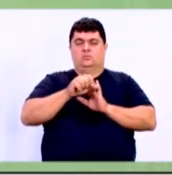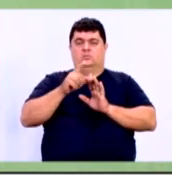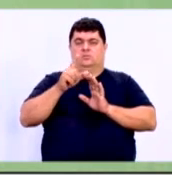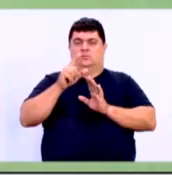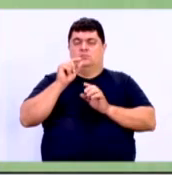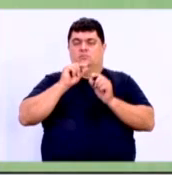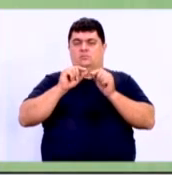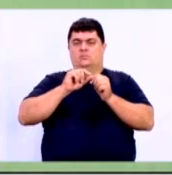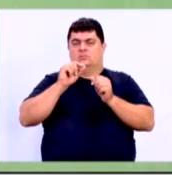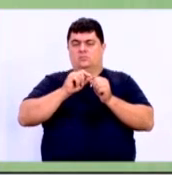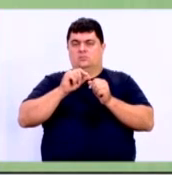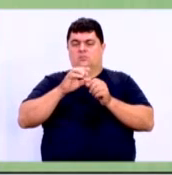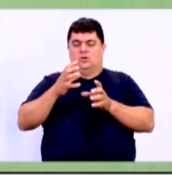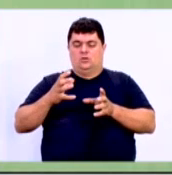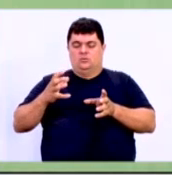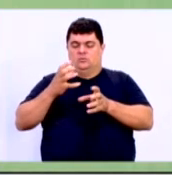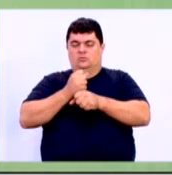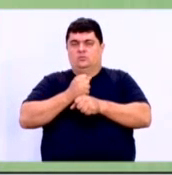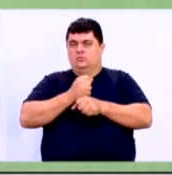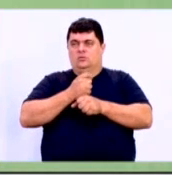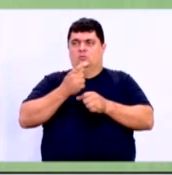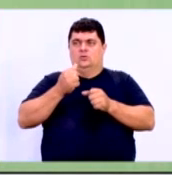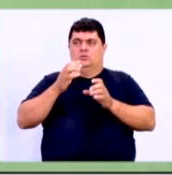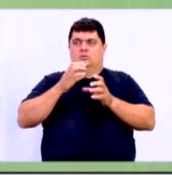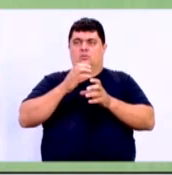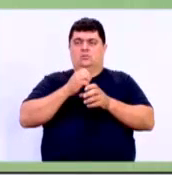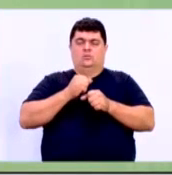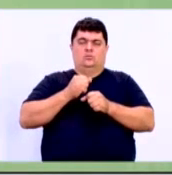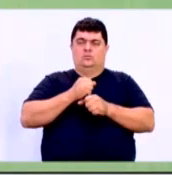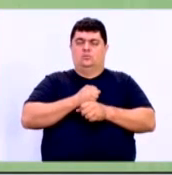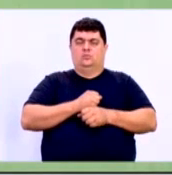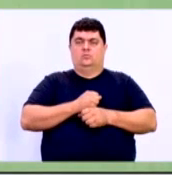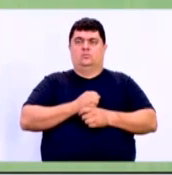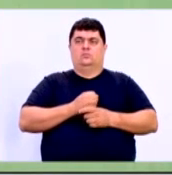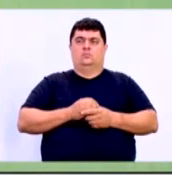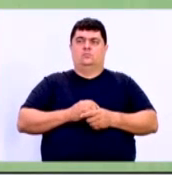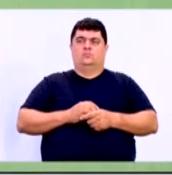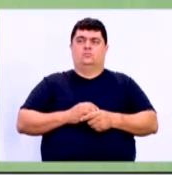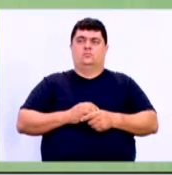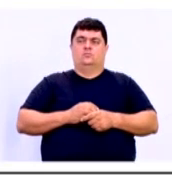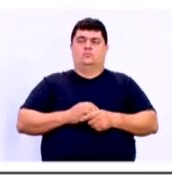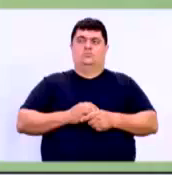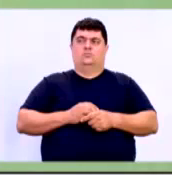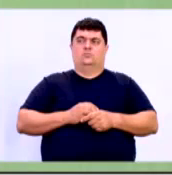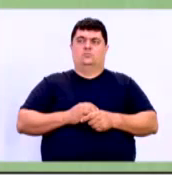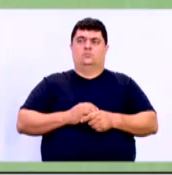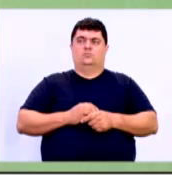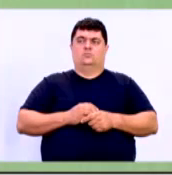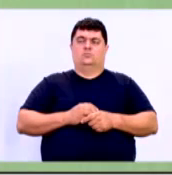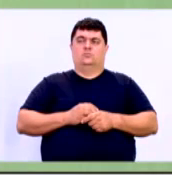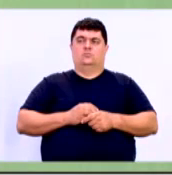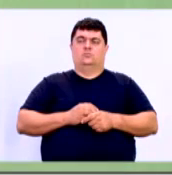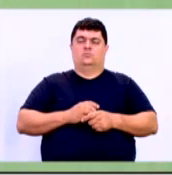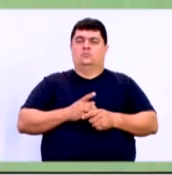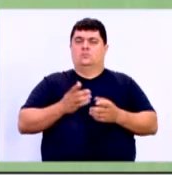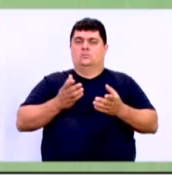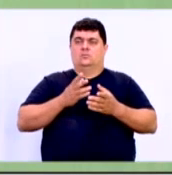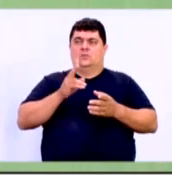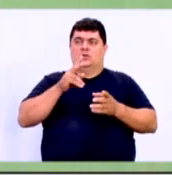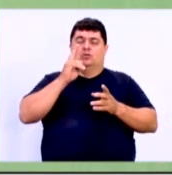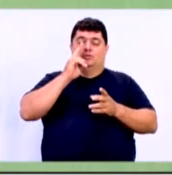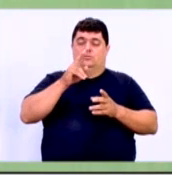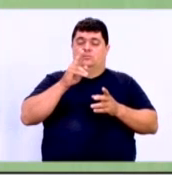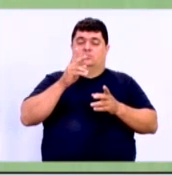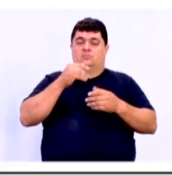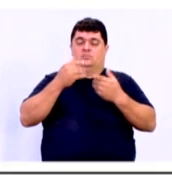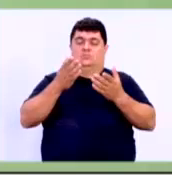faço? Somo todos os custos, fixos e variáveis. Pô, ficou fácil, professor. Aqui, o senhor já me deu custos fixos